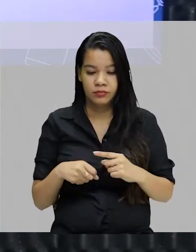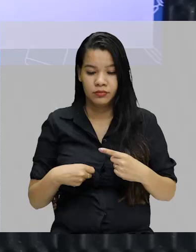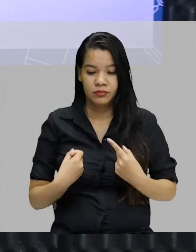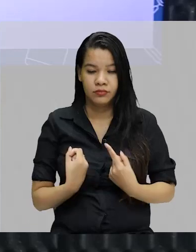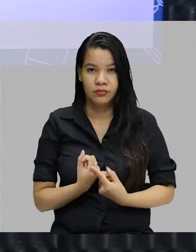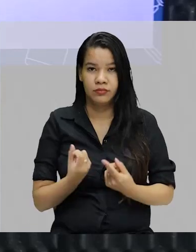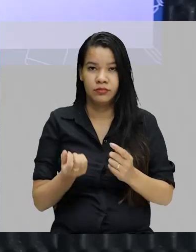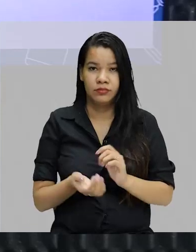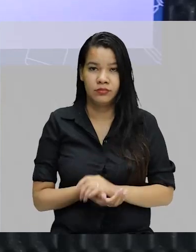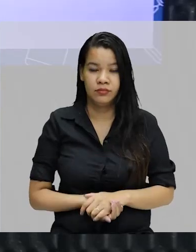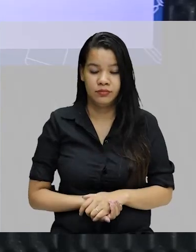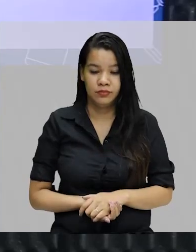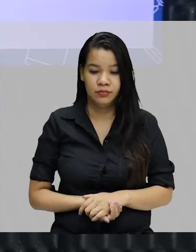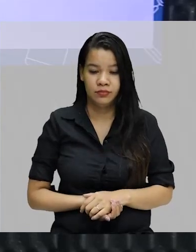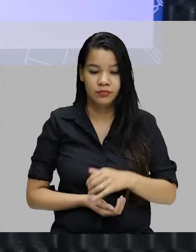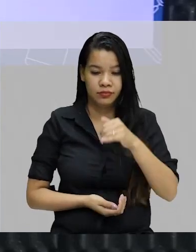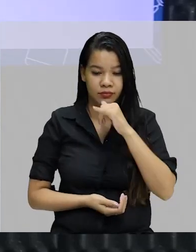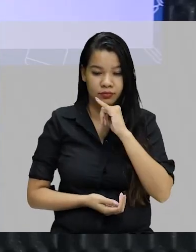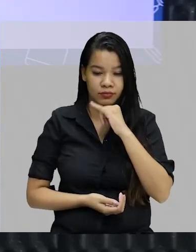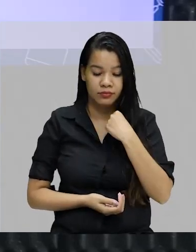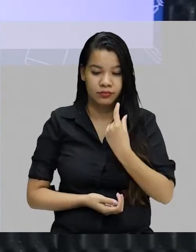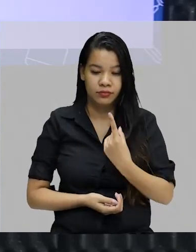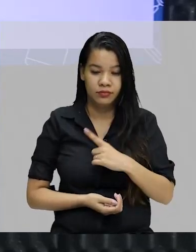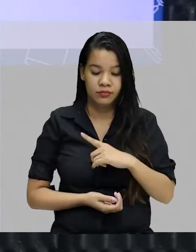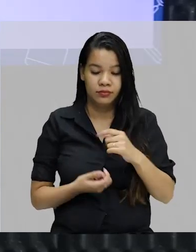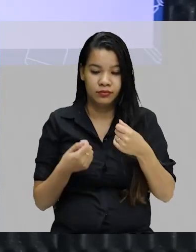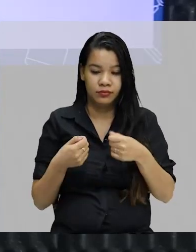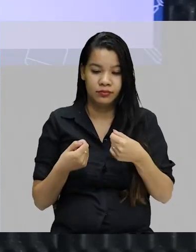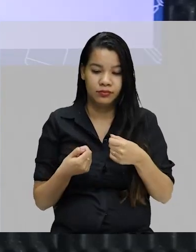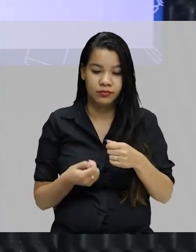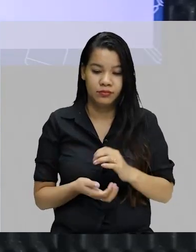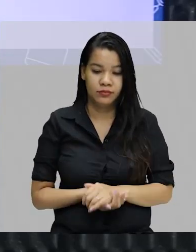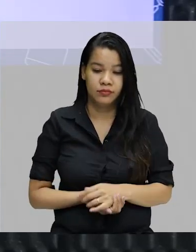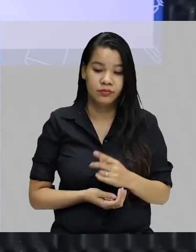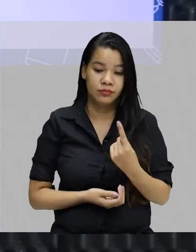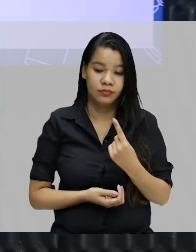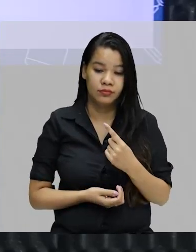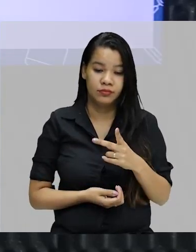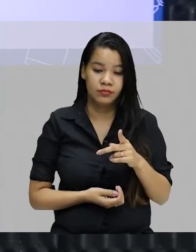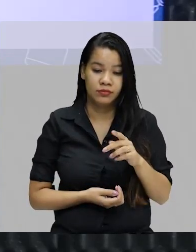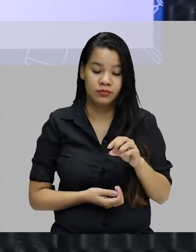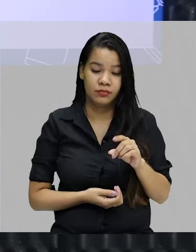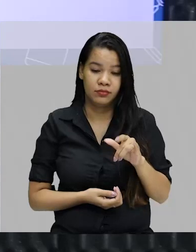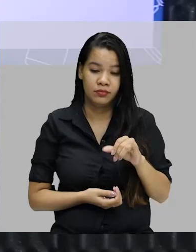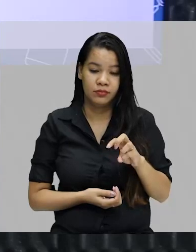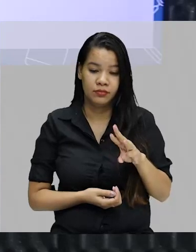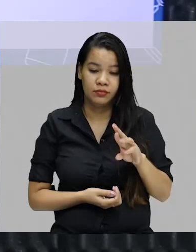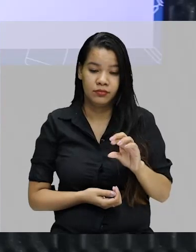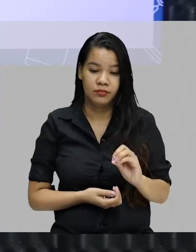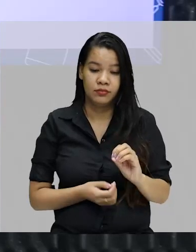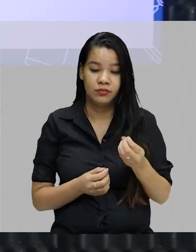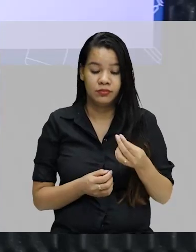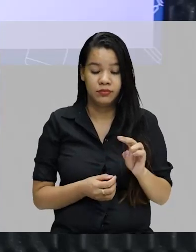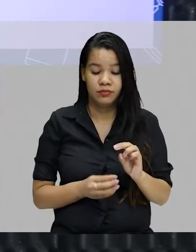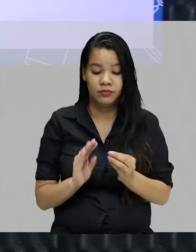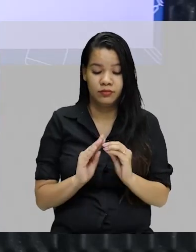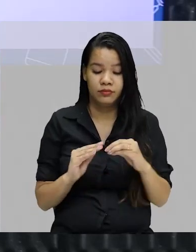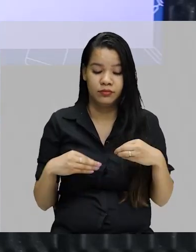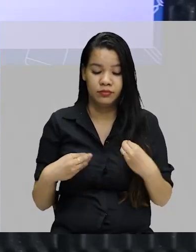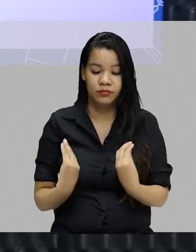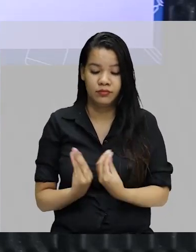sociedade. E aí, por exemplo, a gente precisa de um polímero, de uma substância que apresenta uma